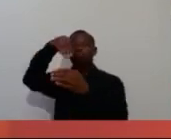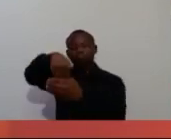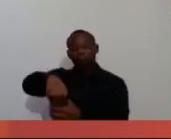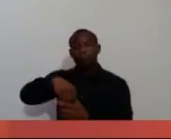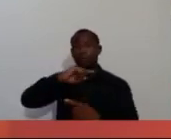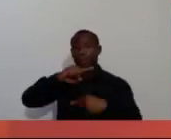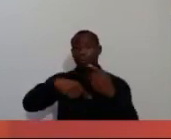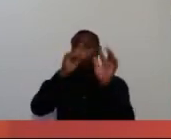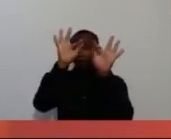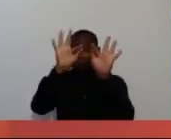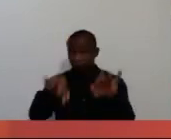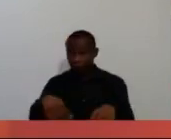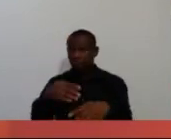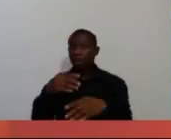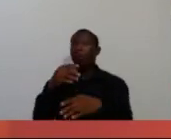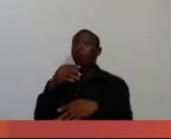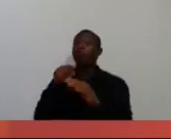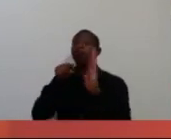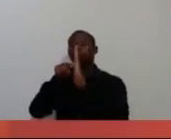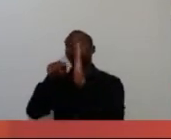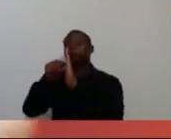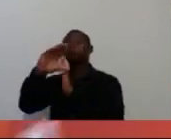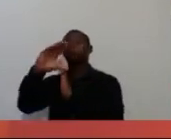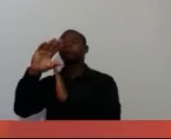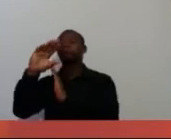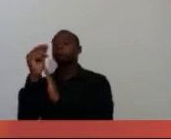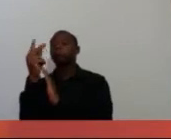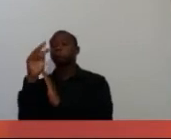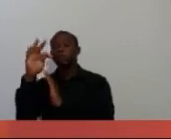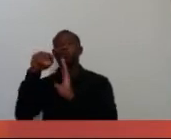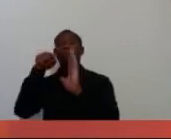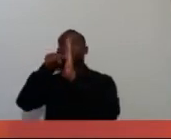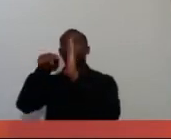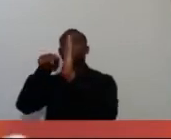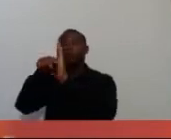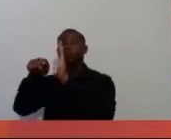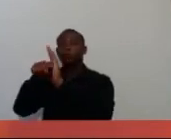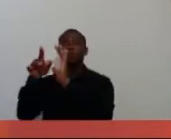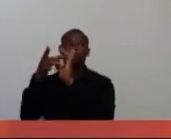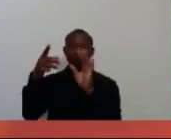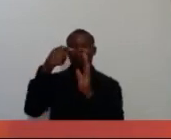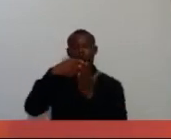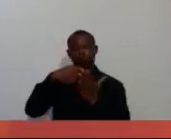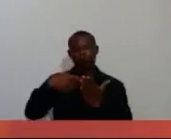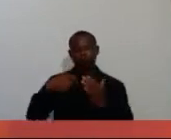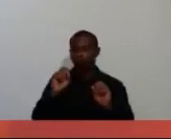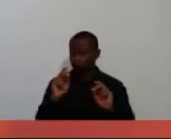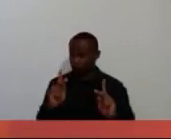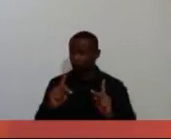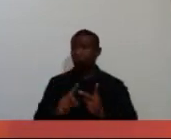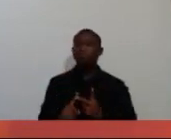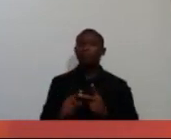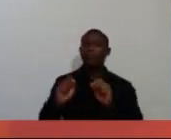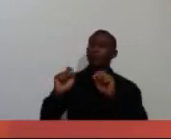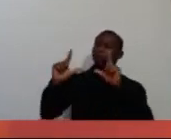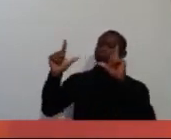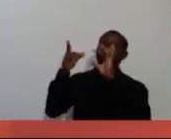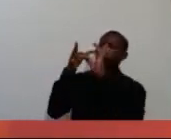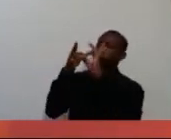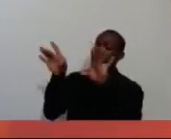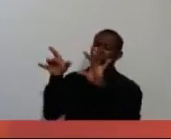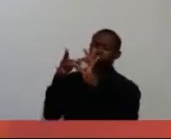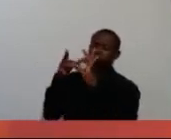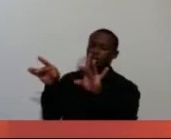e respostas o formulário para inscrição. Este formulário ficará disponível até o meio-dia. Tá